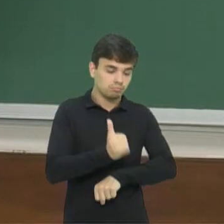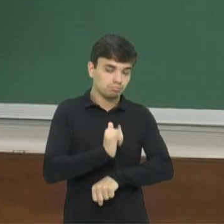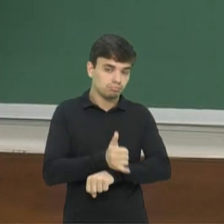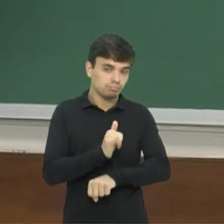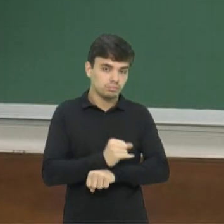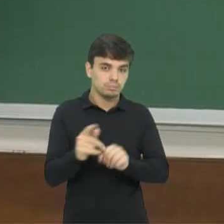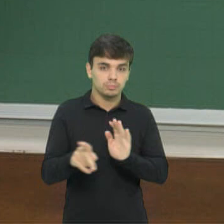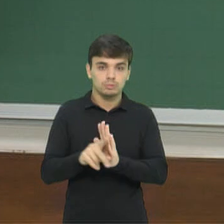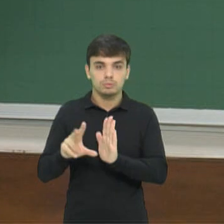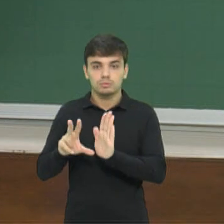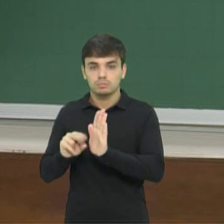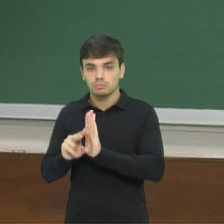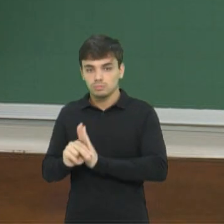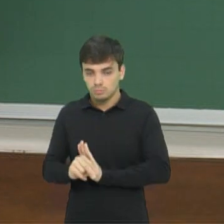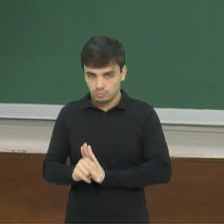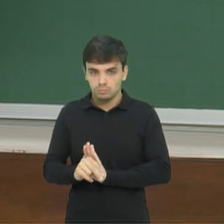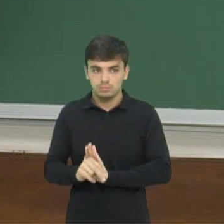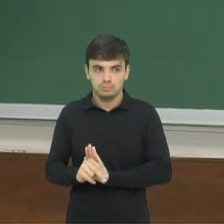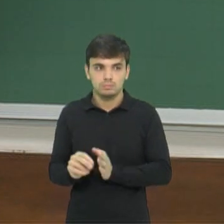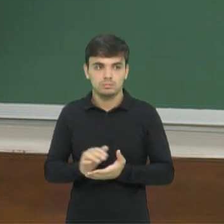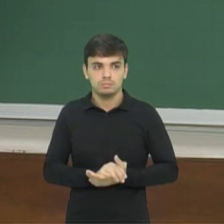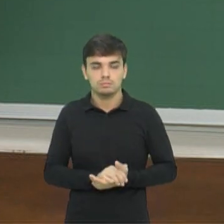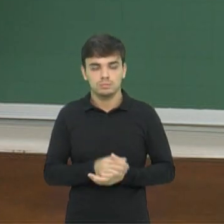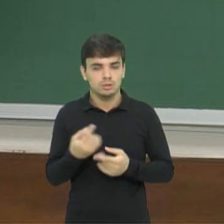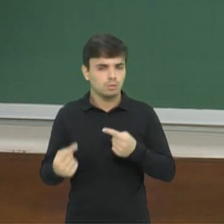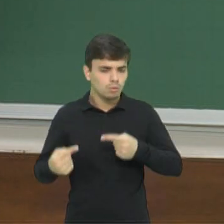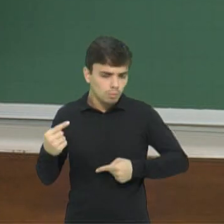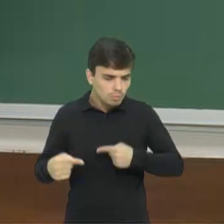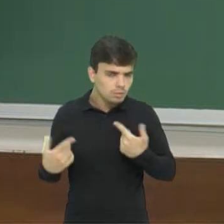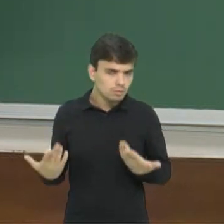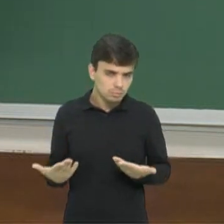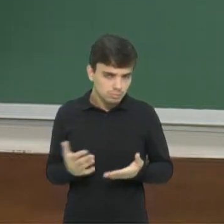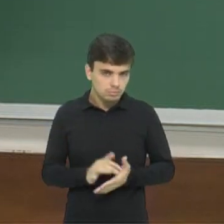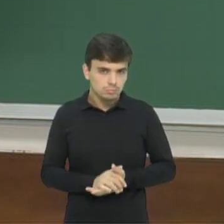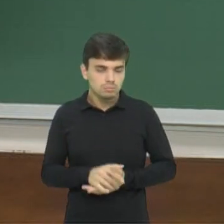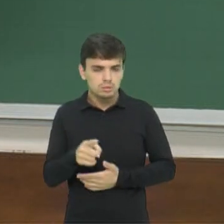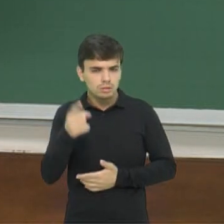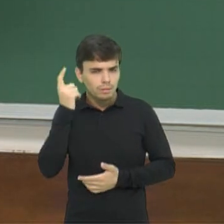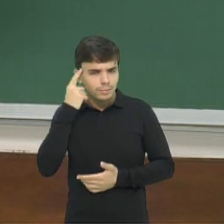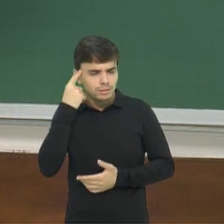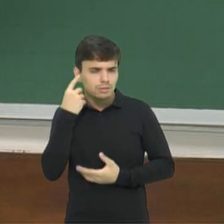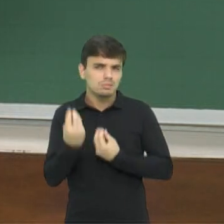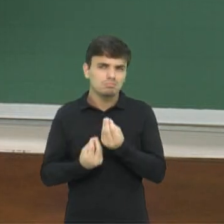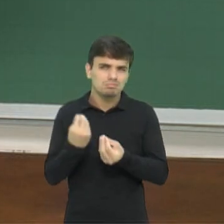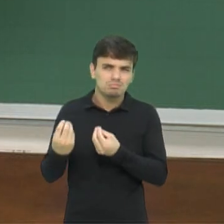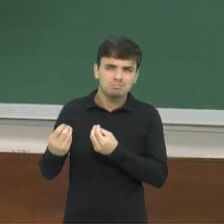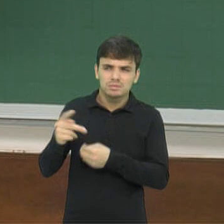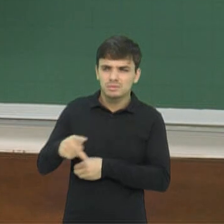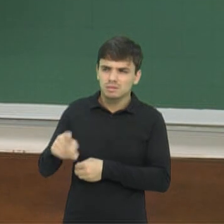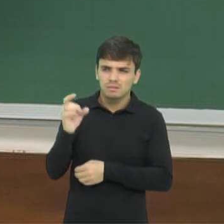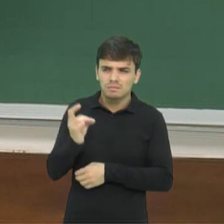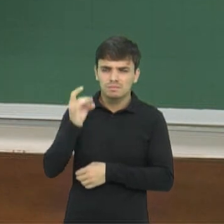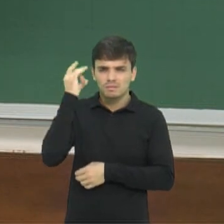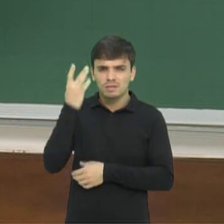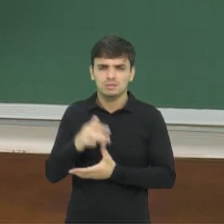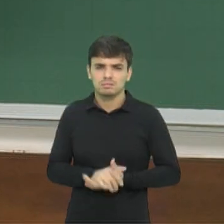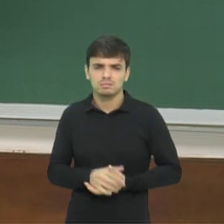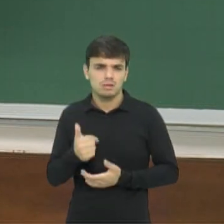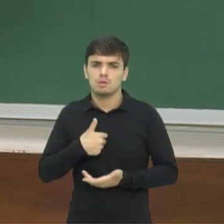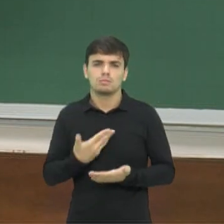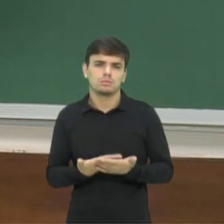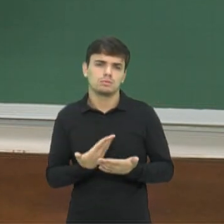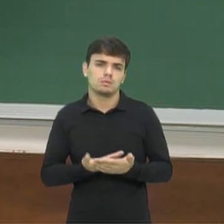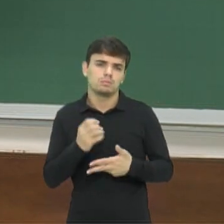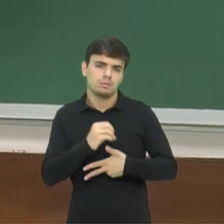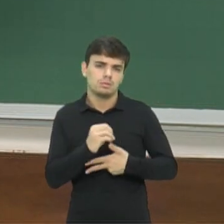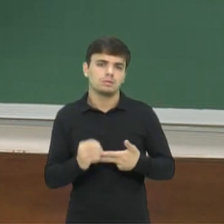o fungo. Então, diminui, eles estão competindo pelo mesmo recurso. Aí você já deve estar pensando, ai, professora, está tudo muito fácil. Eu nem vou estudar mais para o